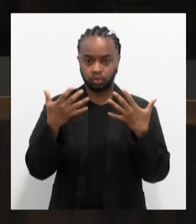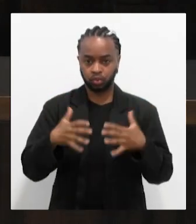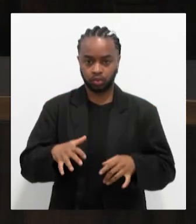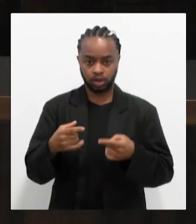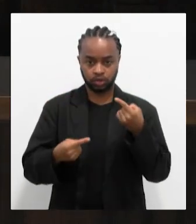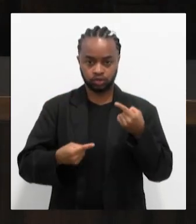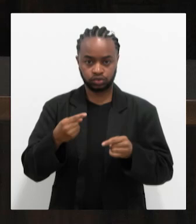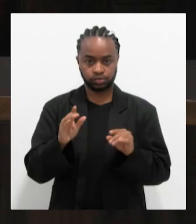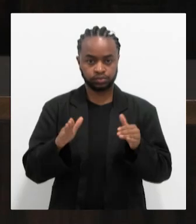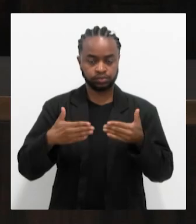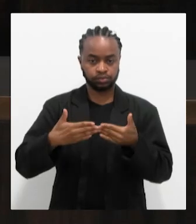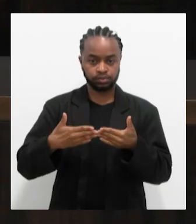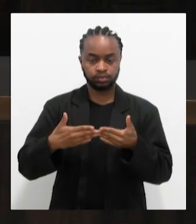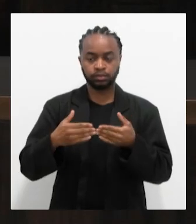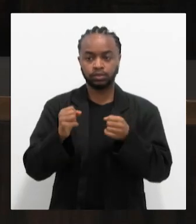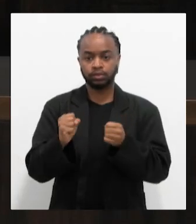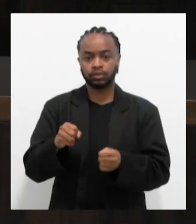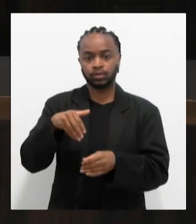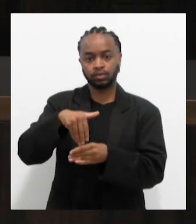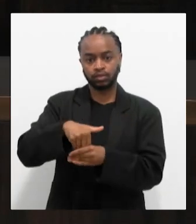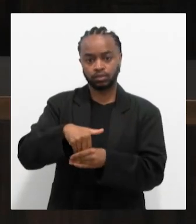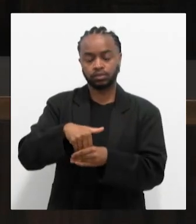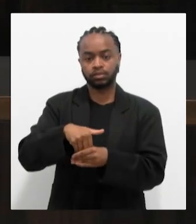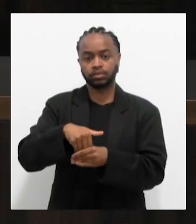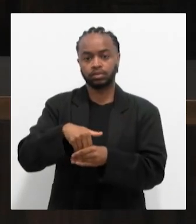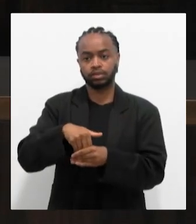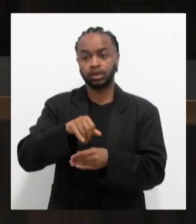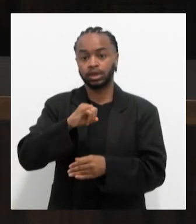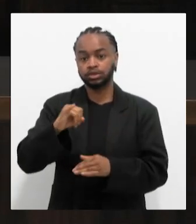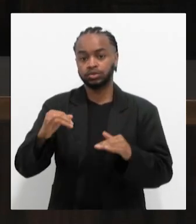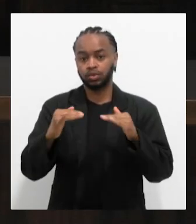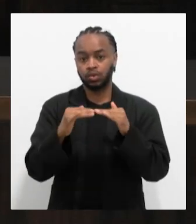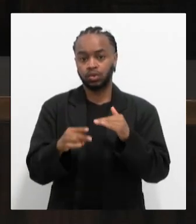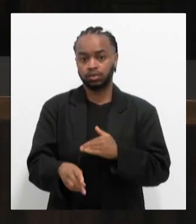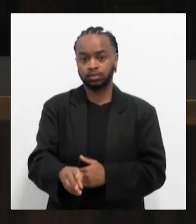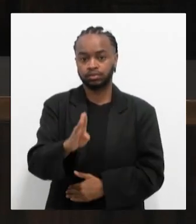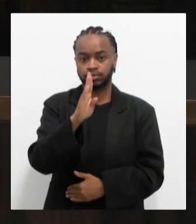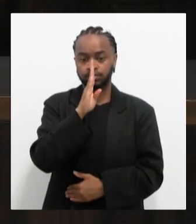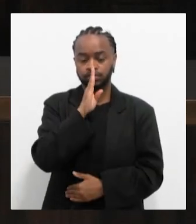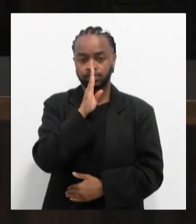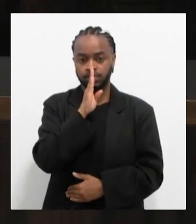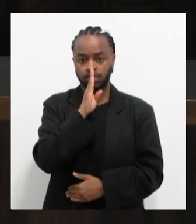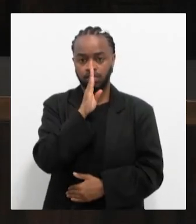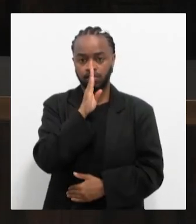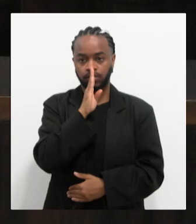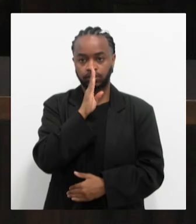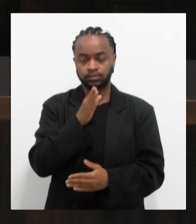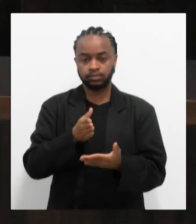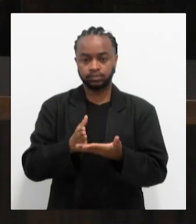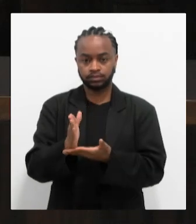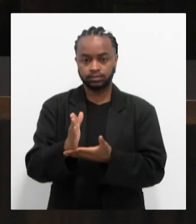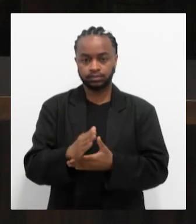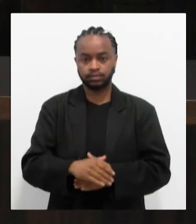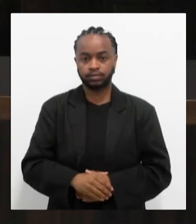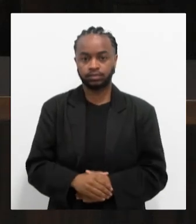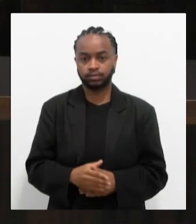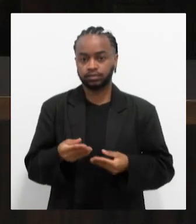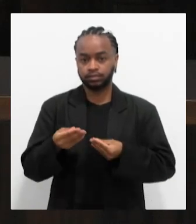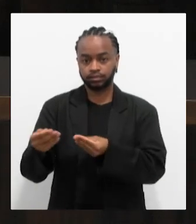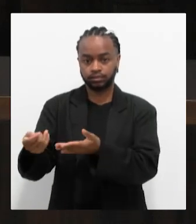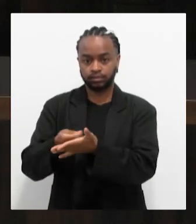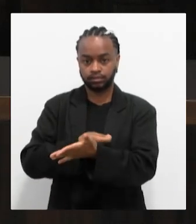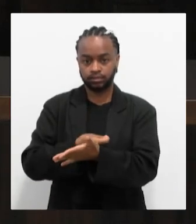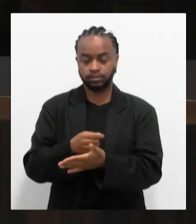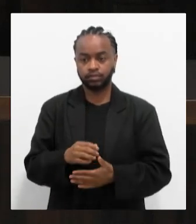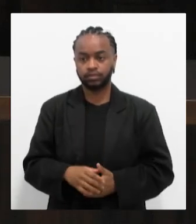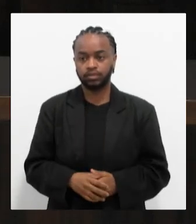discutir, encerrada a discussão, em votação. Os senhores que aprovam permaneçam como estão. Aprovado, vai autógrafo.